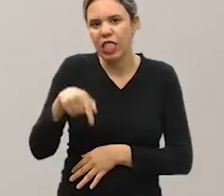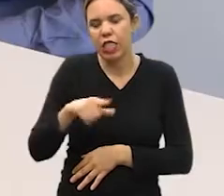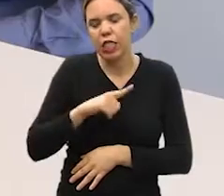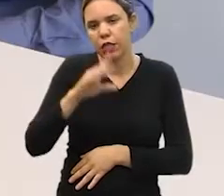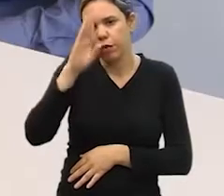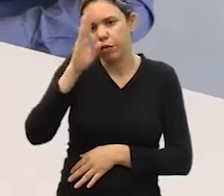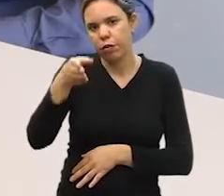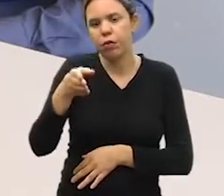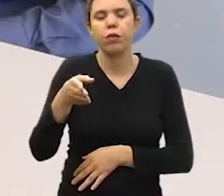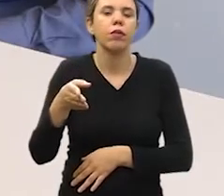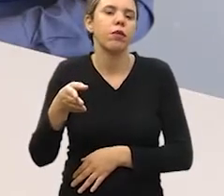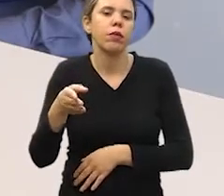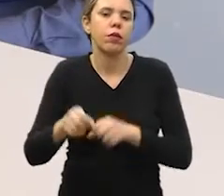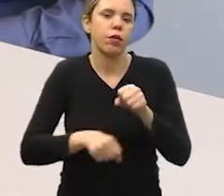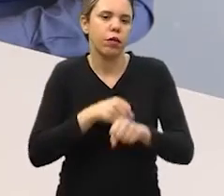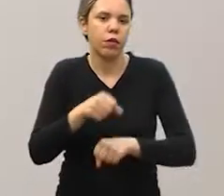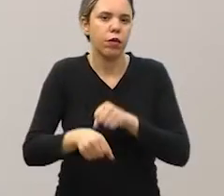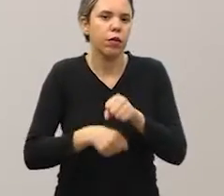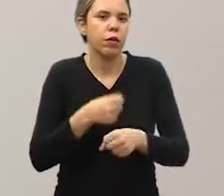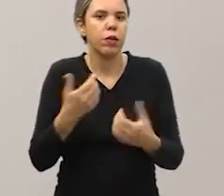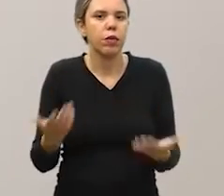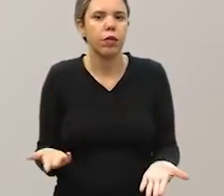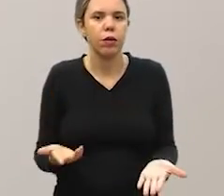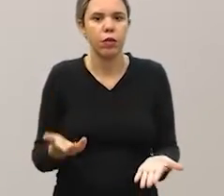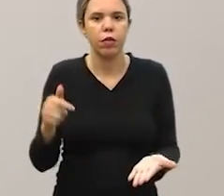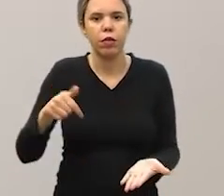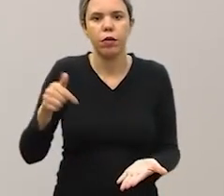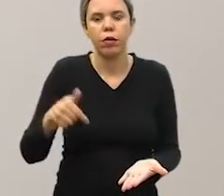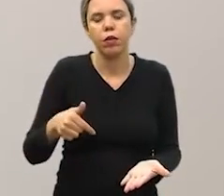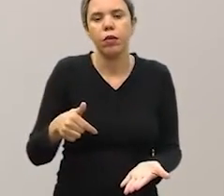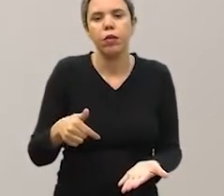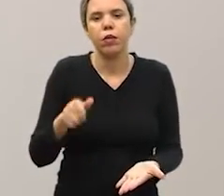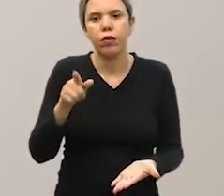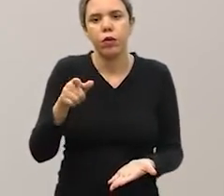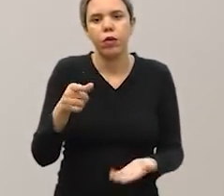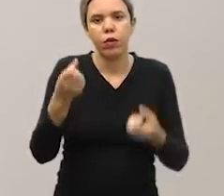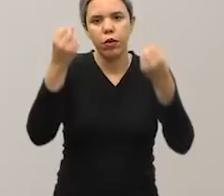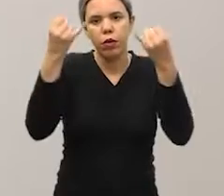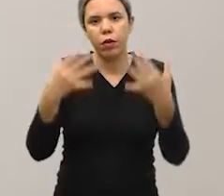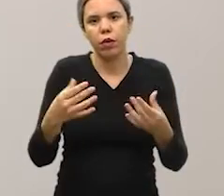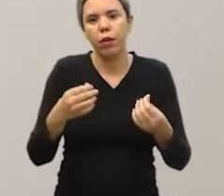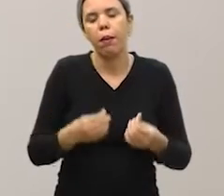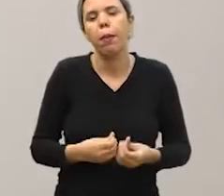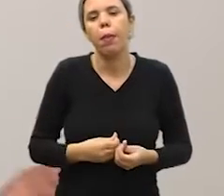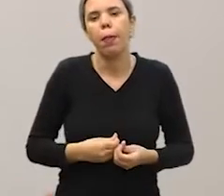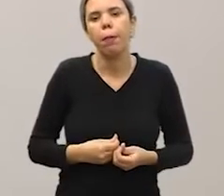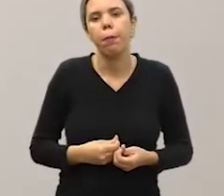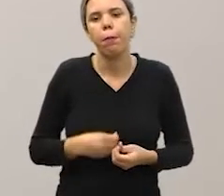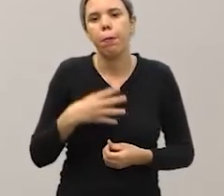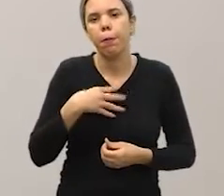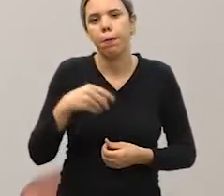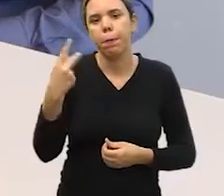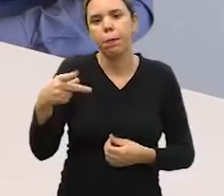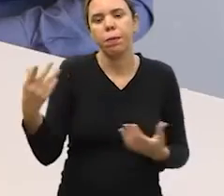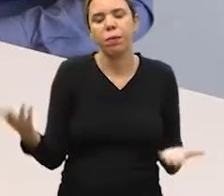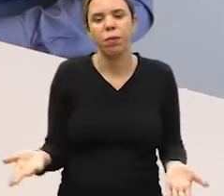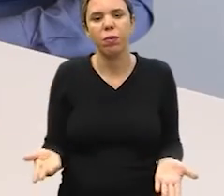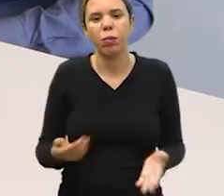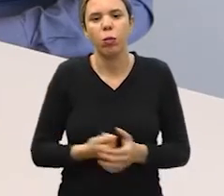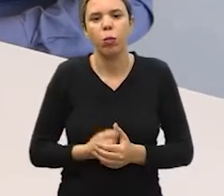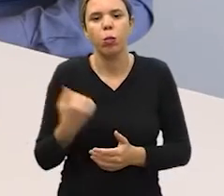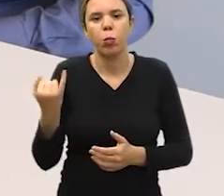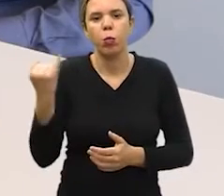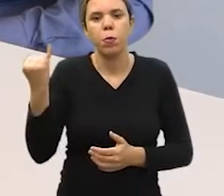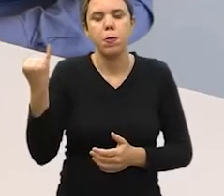uma prioridade em relação à bicicleta. E o ponto aqui é a forma como você vai explicar isso para os seus filhos. E aí